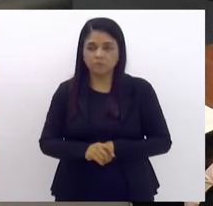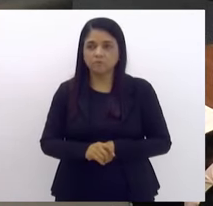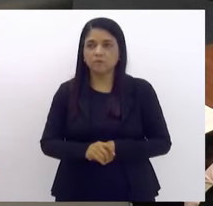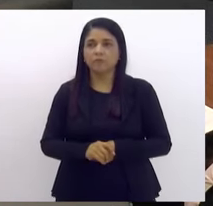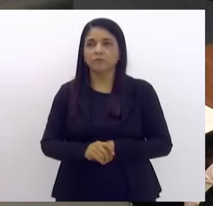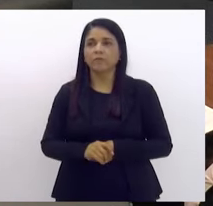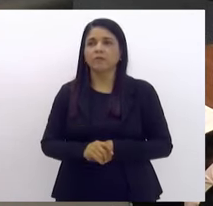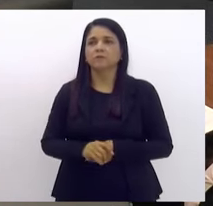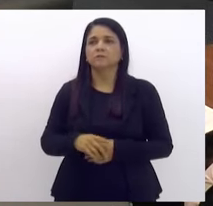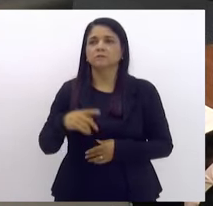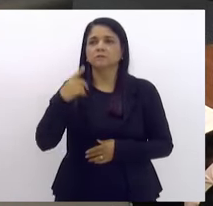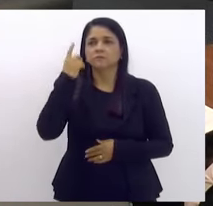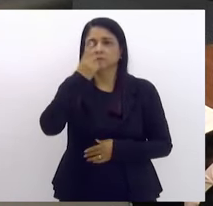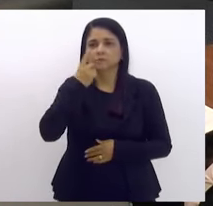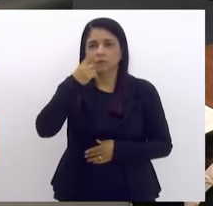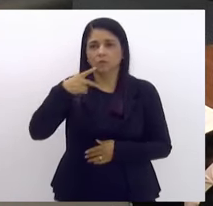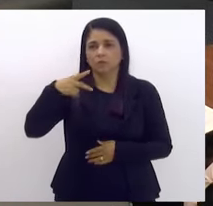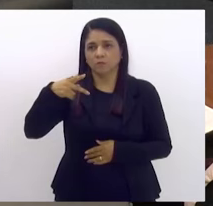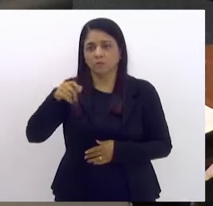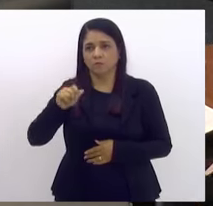Deputado Pobel. Pela ordem, presidente.